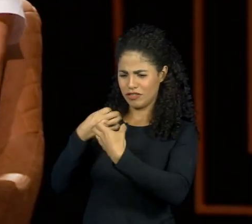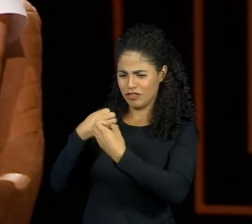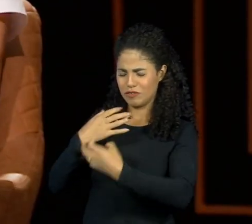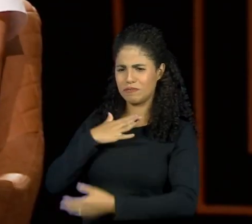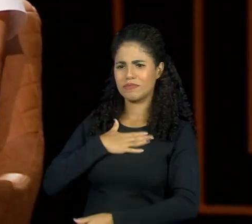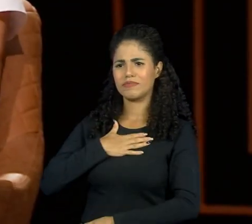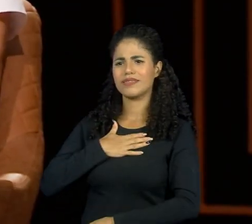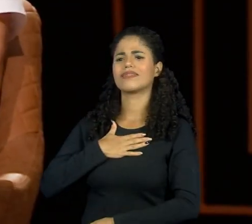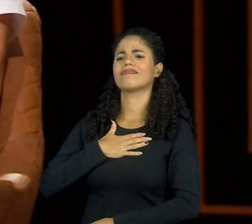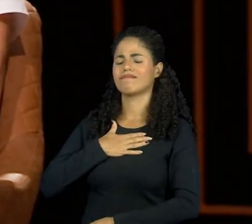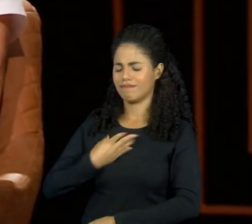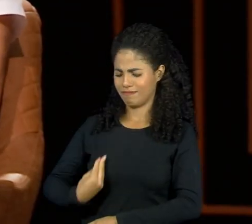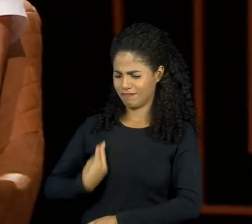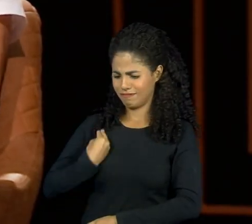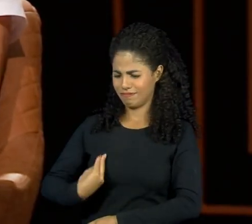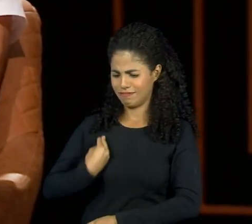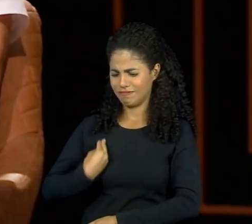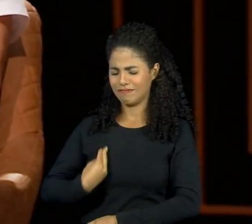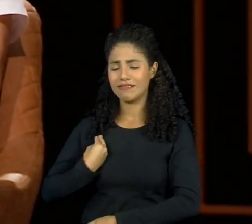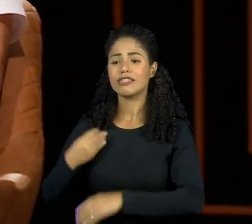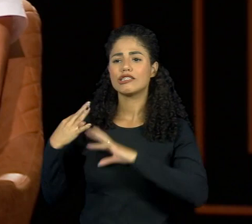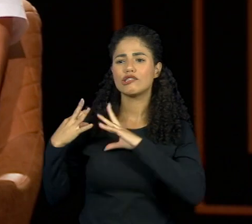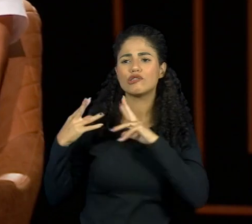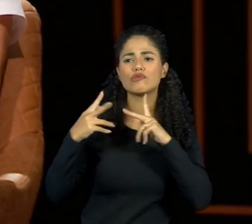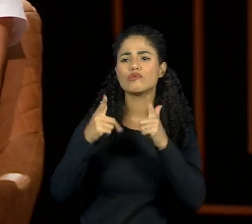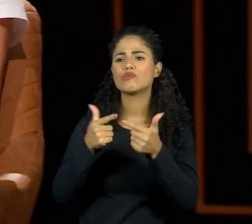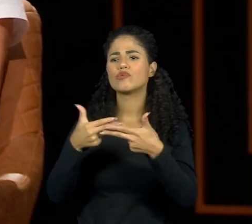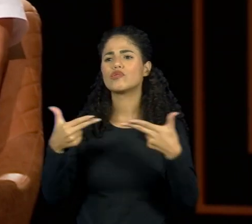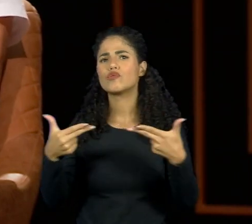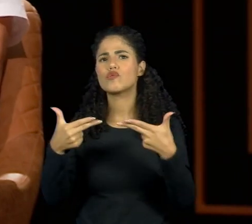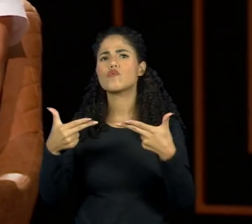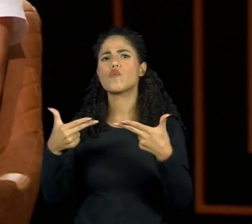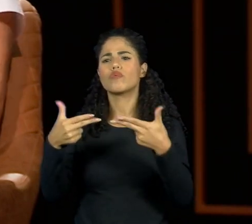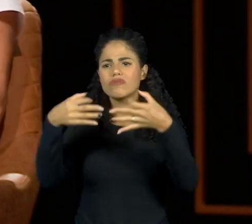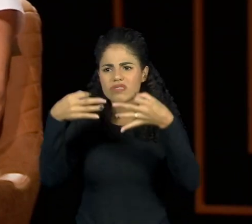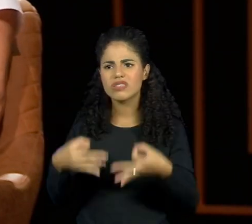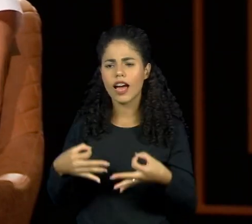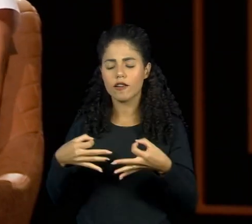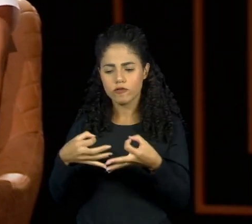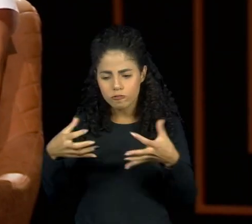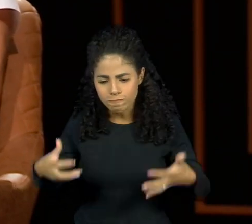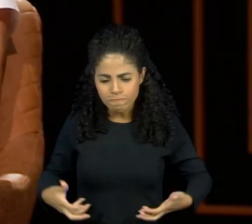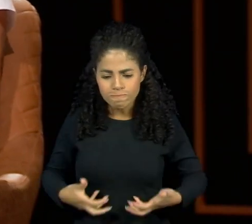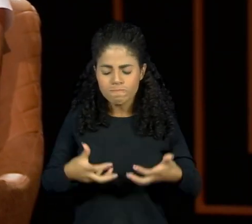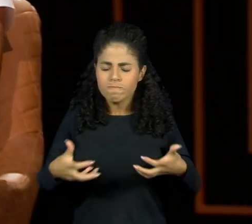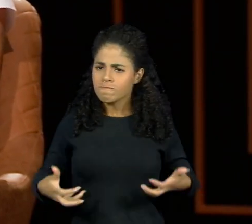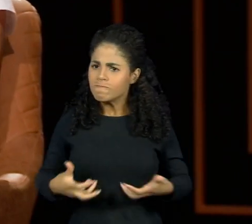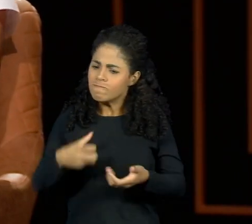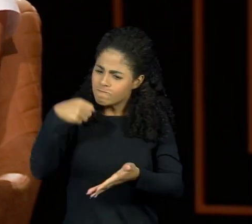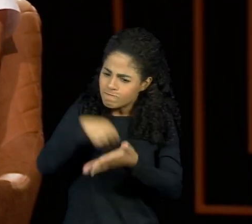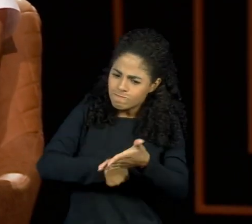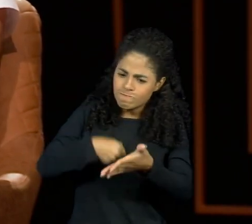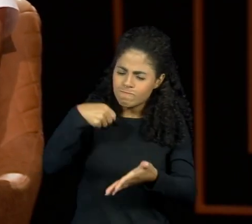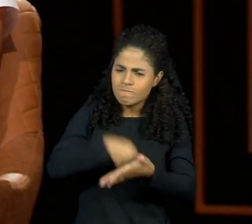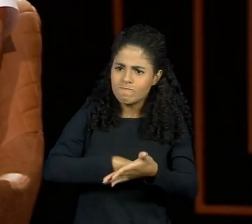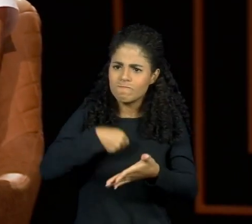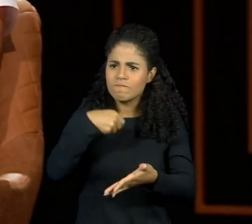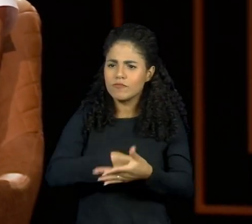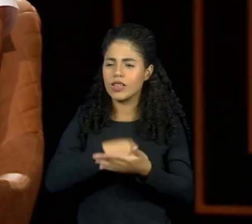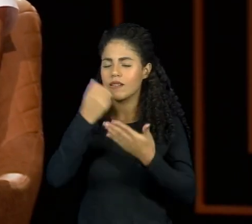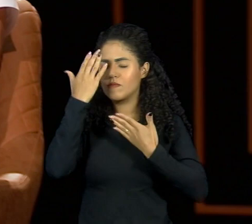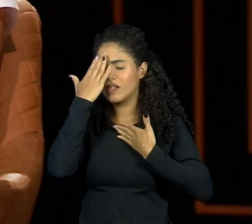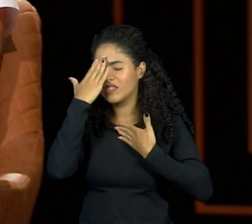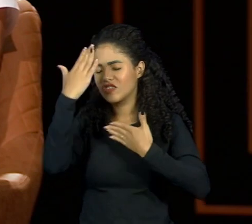em termos de retidão, de empenho, sabe? eu acho que eu devo a ela também